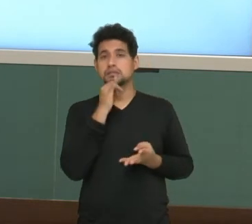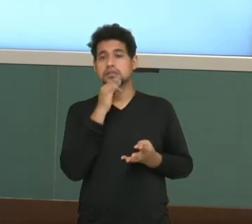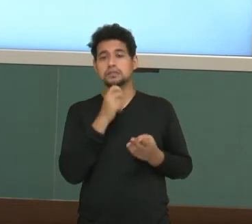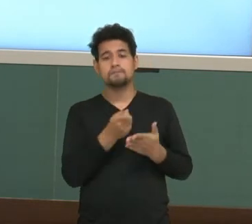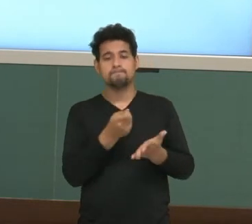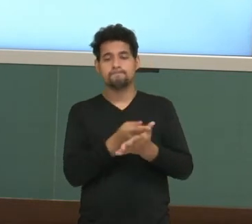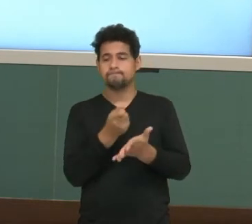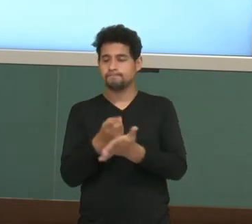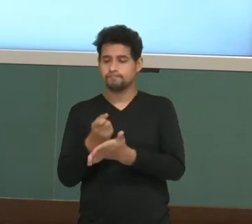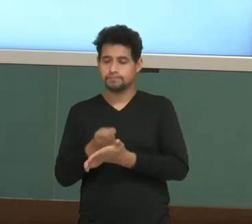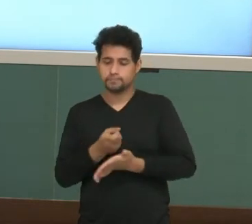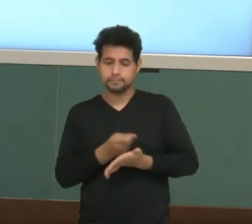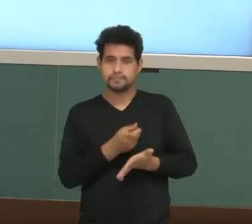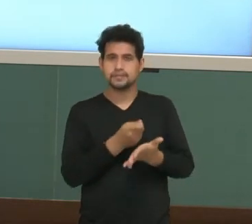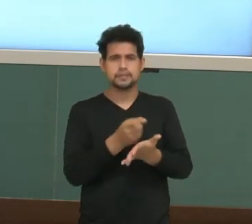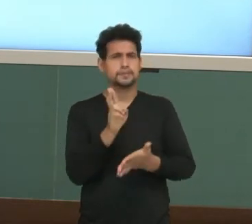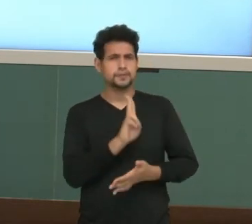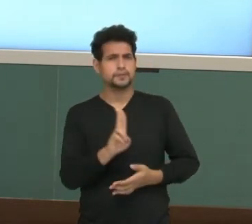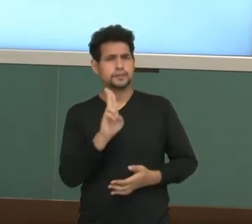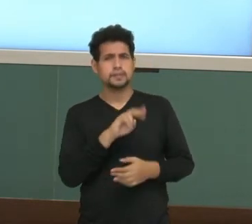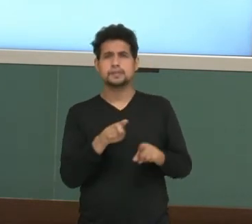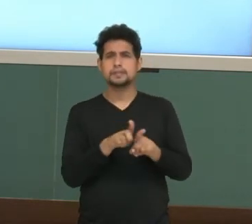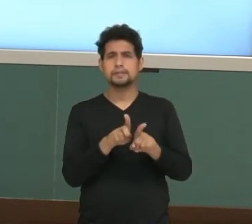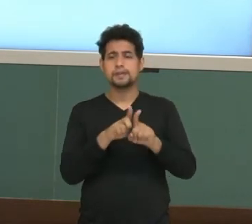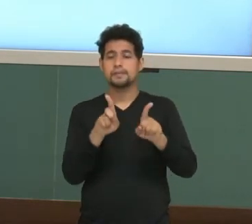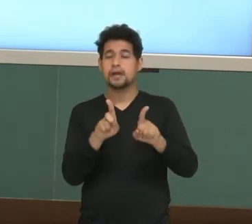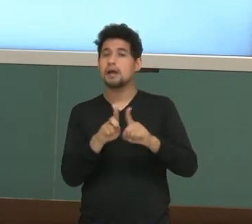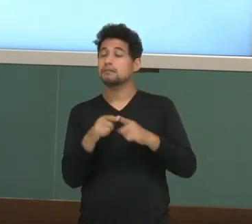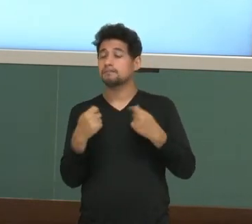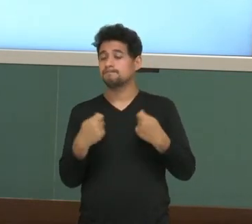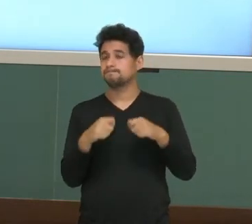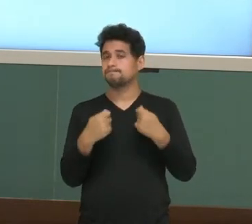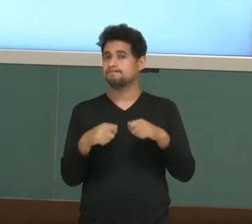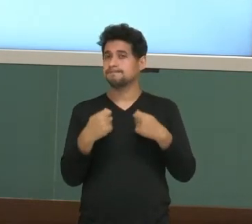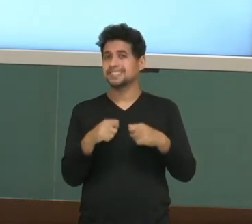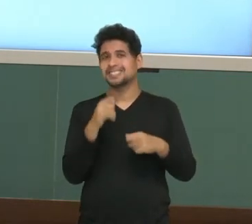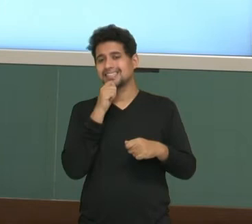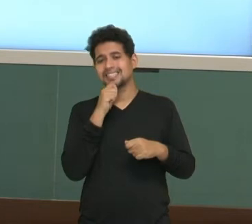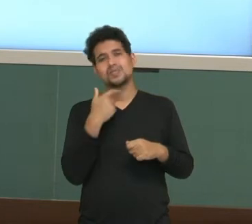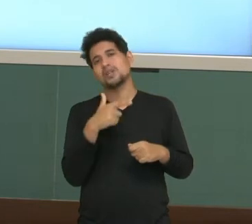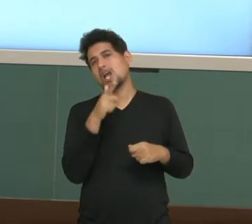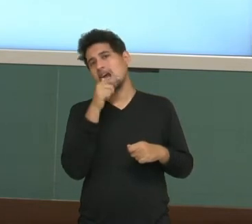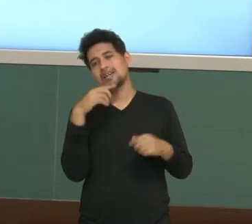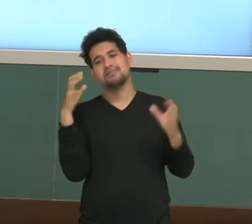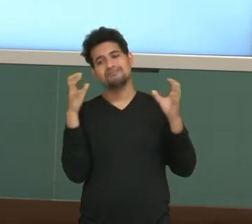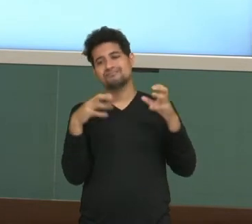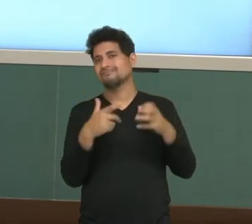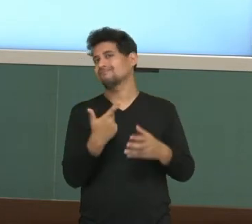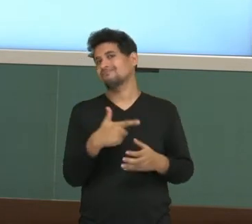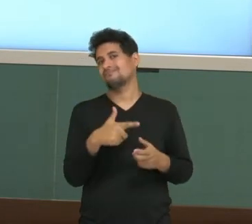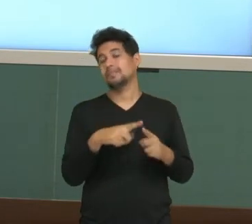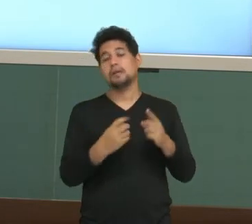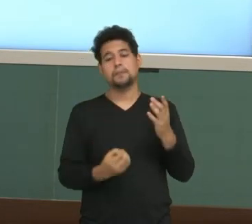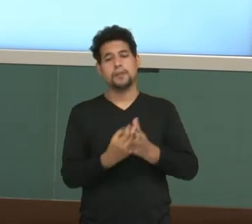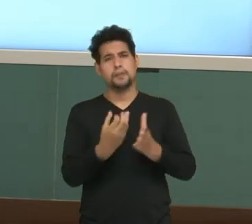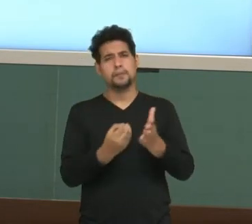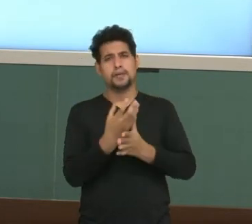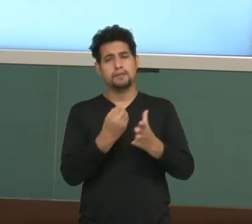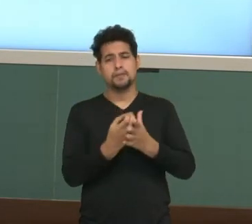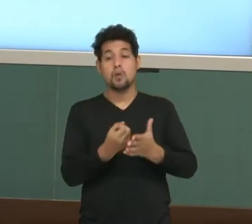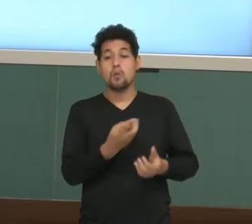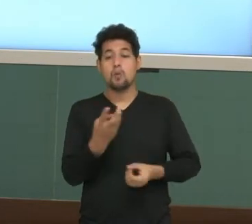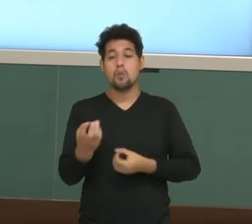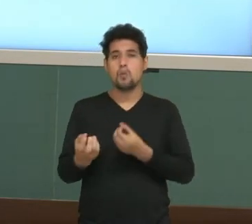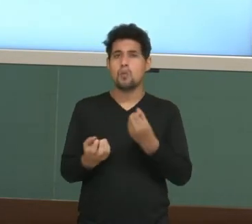fontes de energia que estão sendo utilizadas para compensar a não disponibilidade de chuvas para a geração de uma